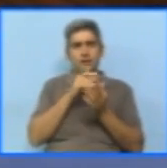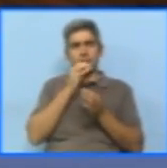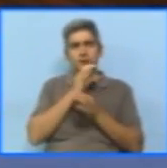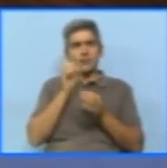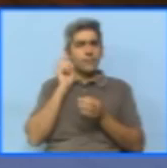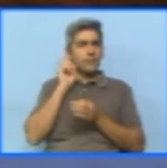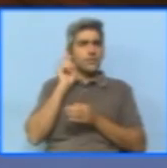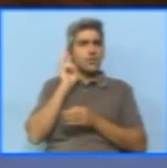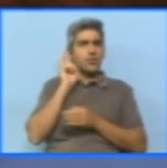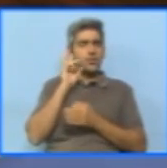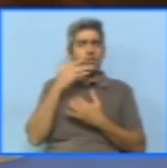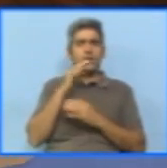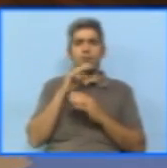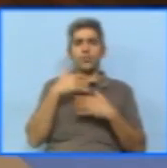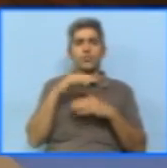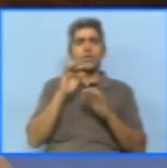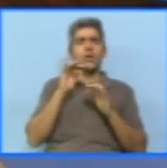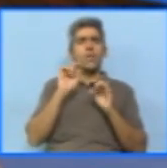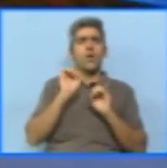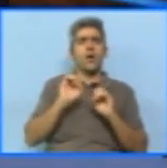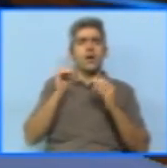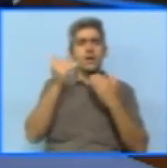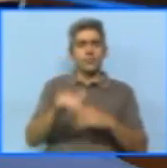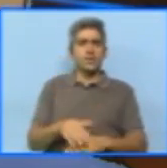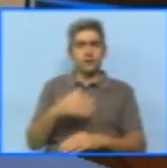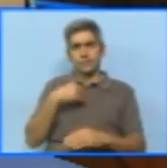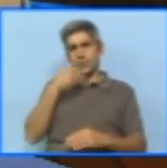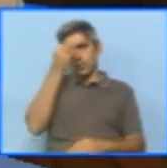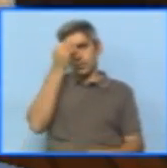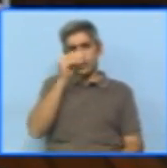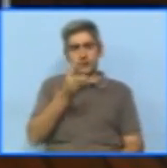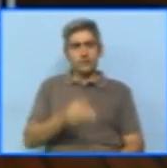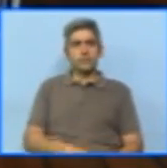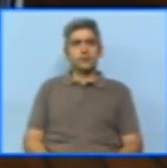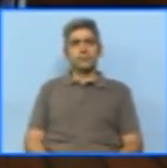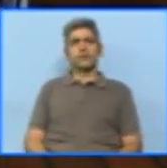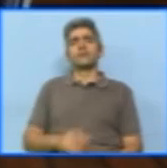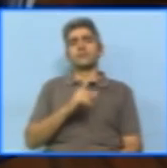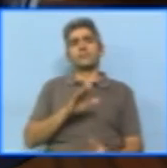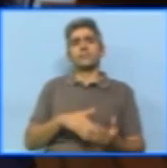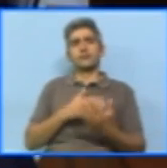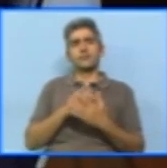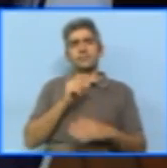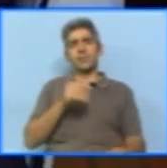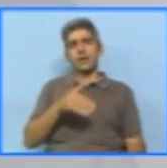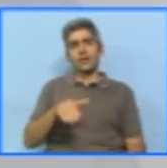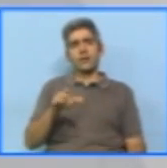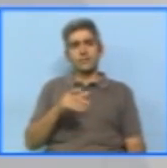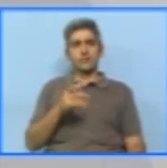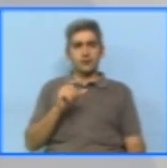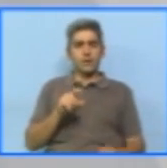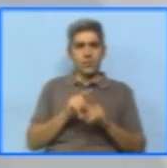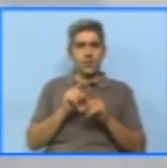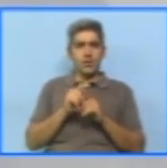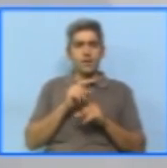um valor inesgotável, por isso recomendo vivamente. É a sua sugestão também, padre Armindo, para estes dias?